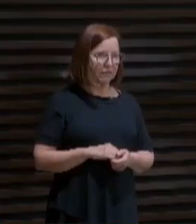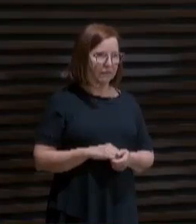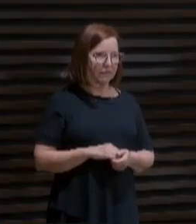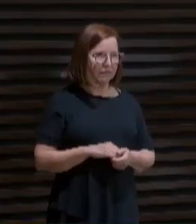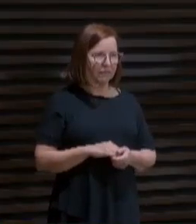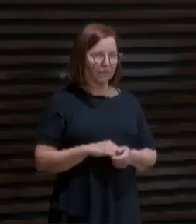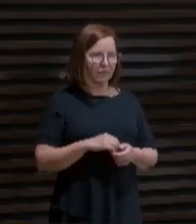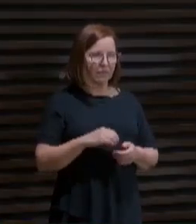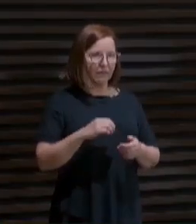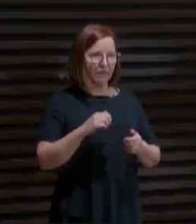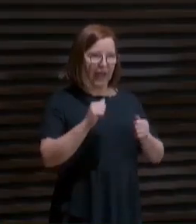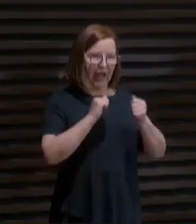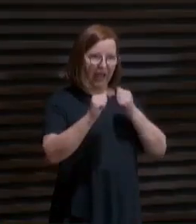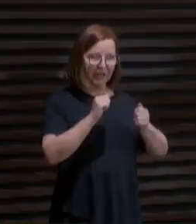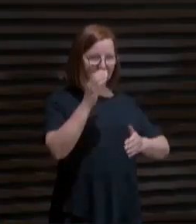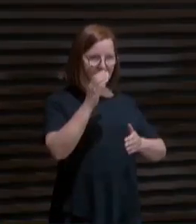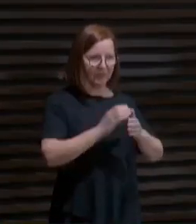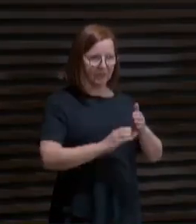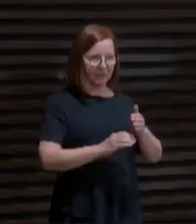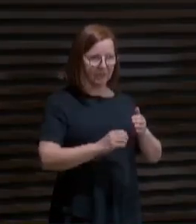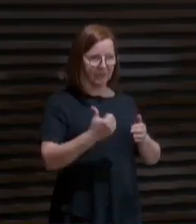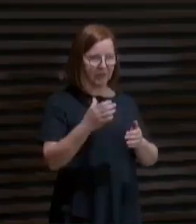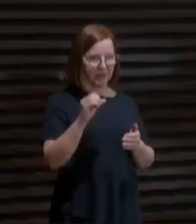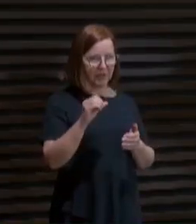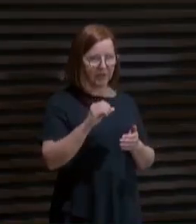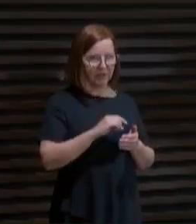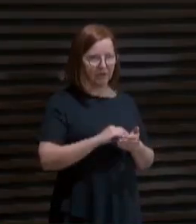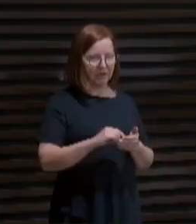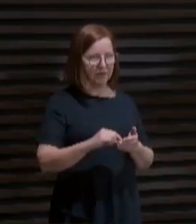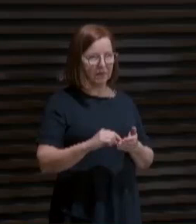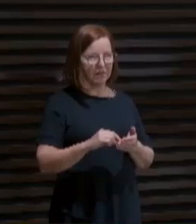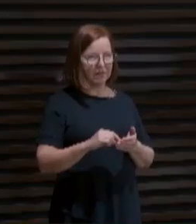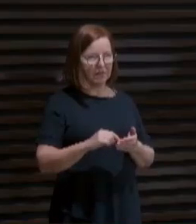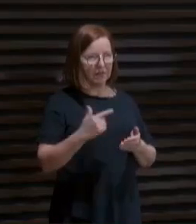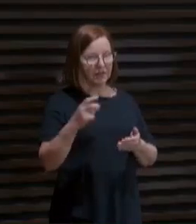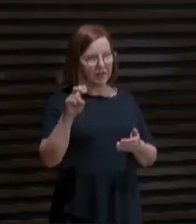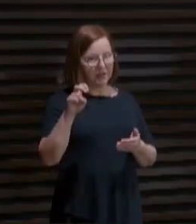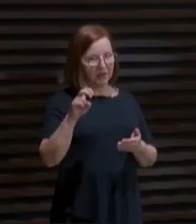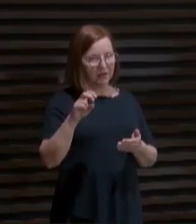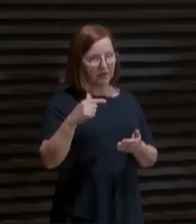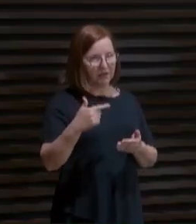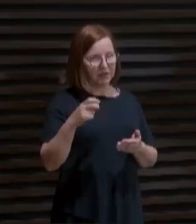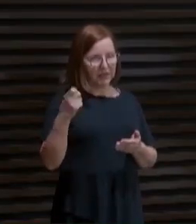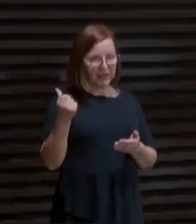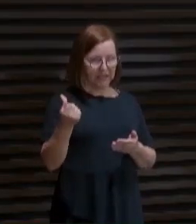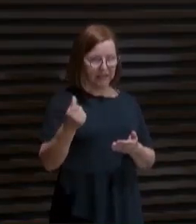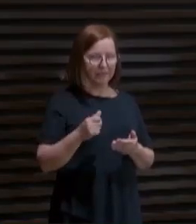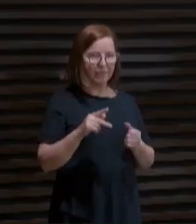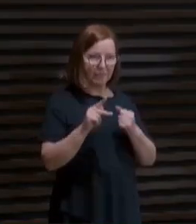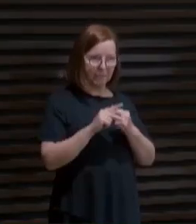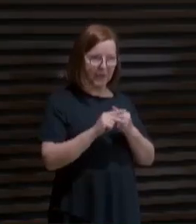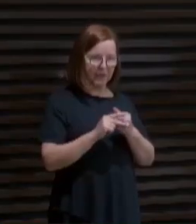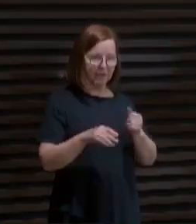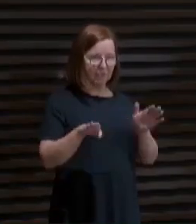Atos capítulo 10, versos 25 e 26. Pedro estava